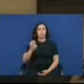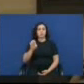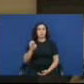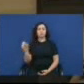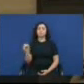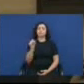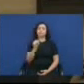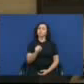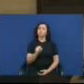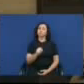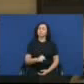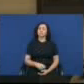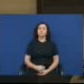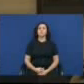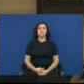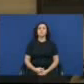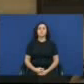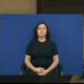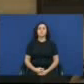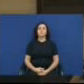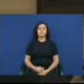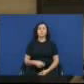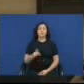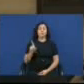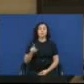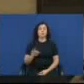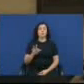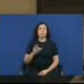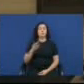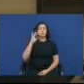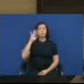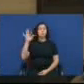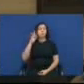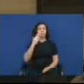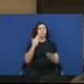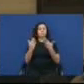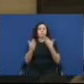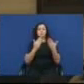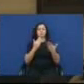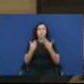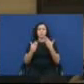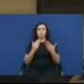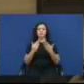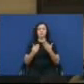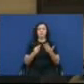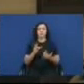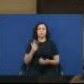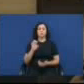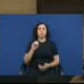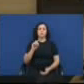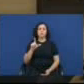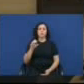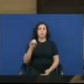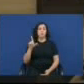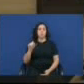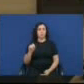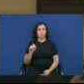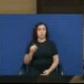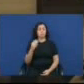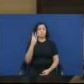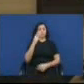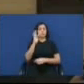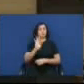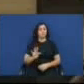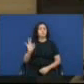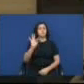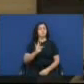Mateus, que, salvo o melhor juízo, é teólogo, filósofo e psicólogo. Só ele quer fazer faculdade, vocês